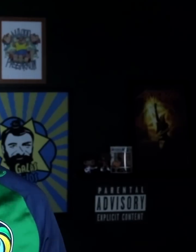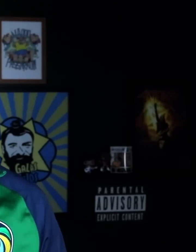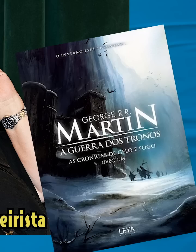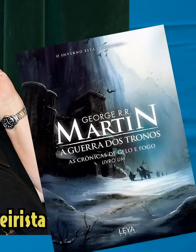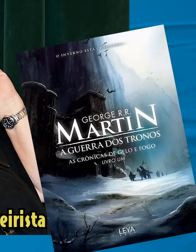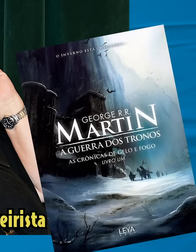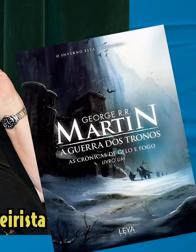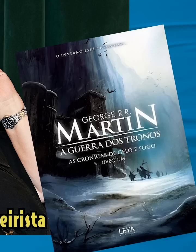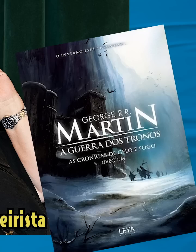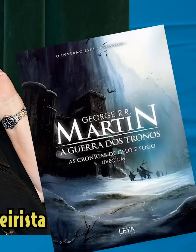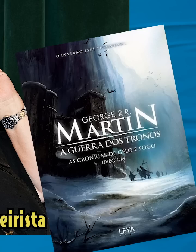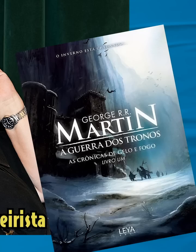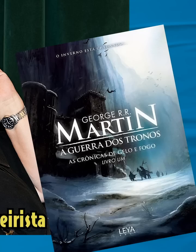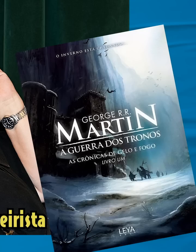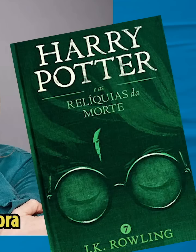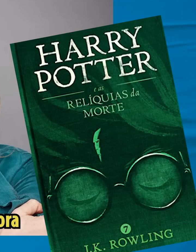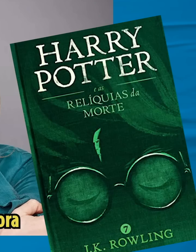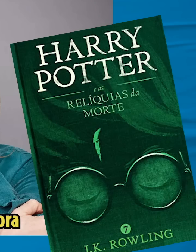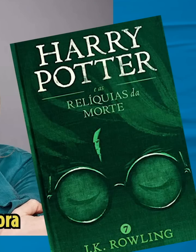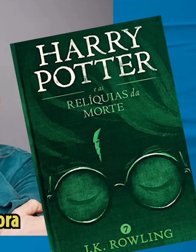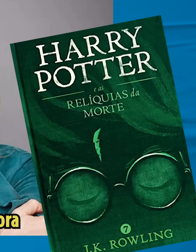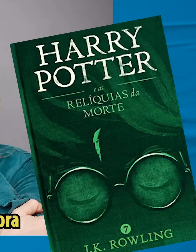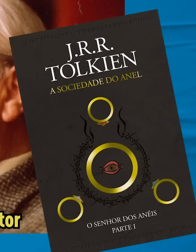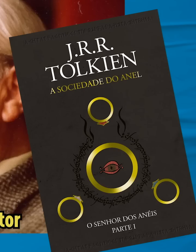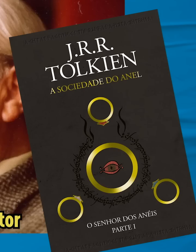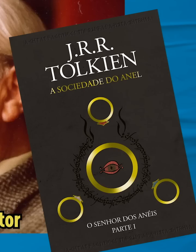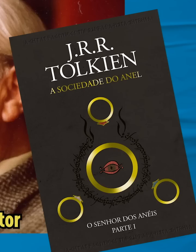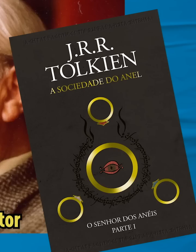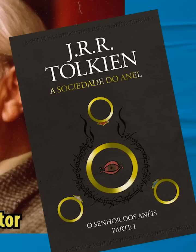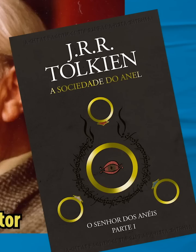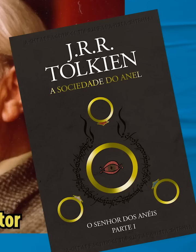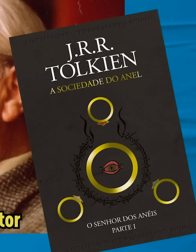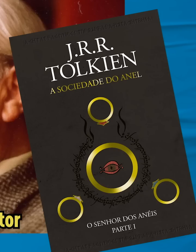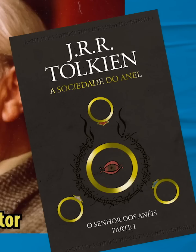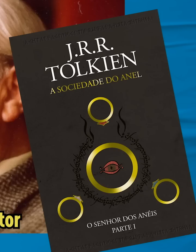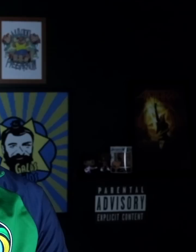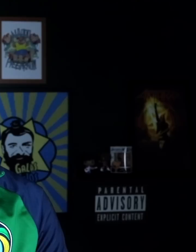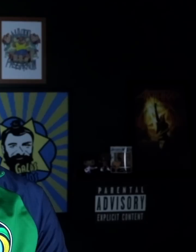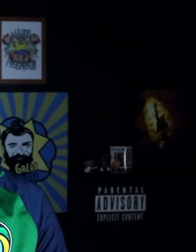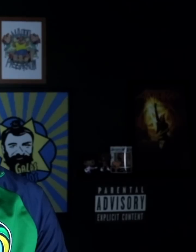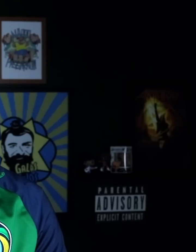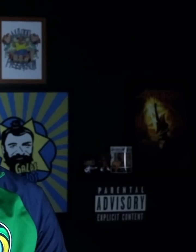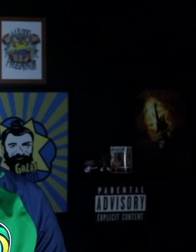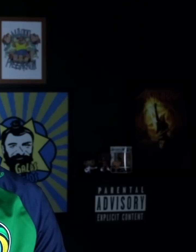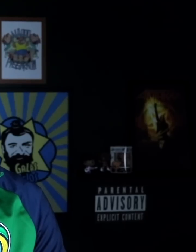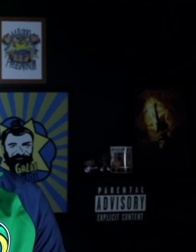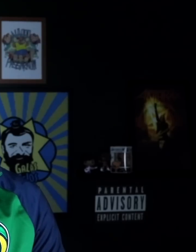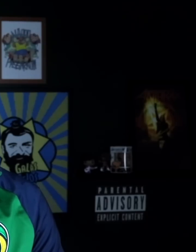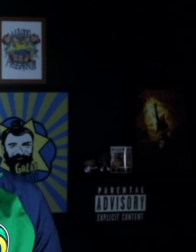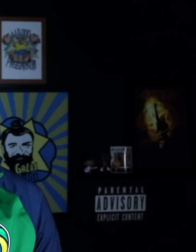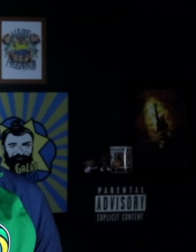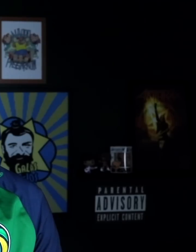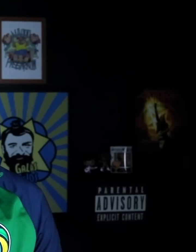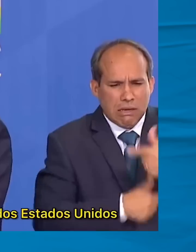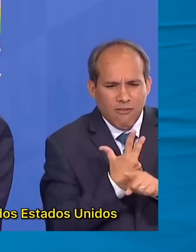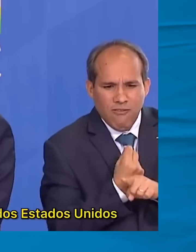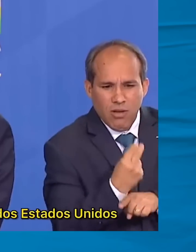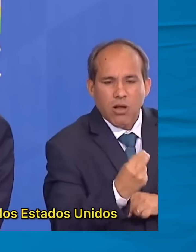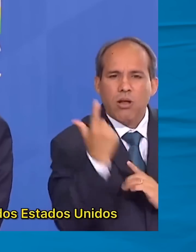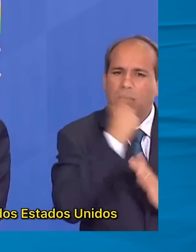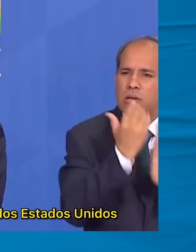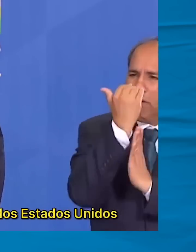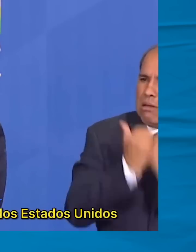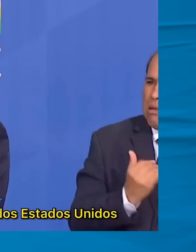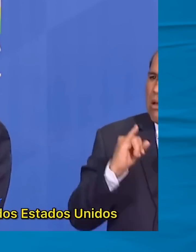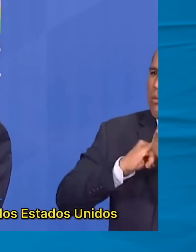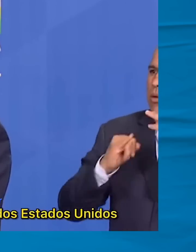Assim como George R. R. Martin, J.K. Rowling e Tolkien, é um exímio criador de realidades paralelas. Vocês estão vendo